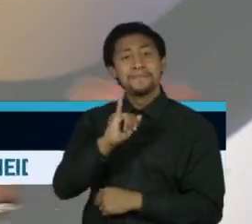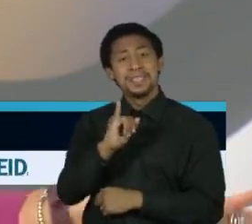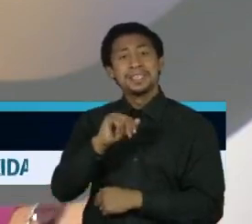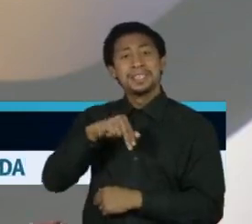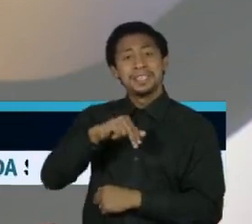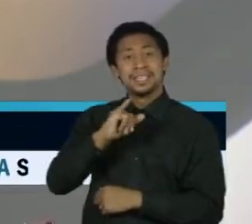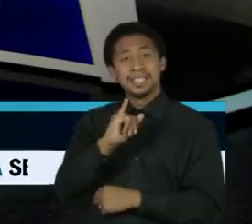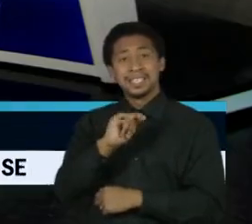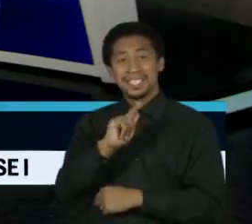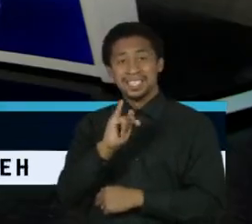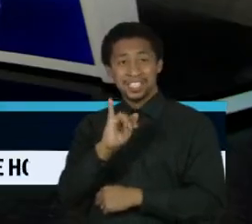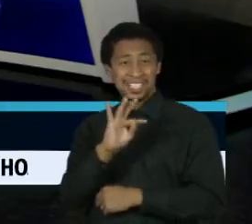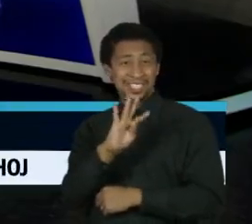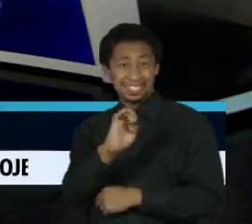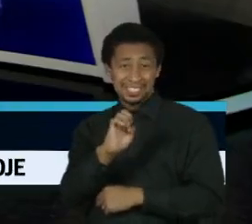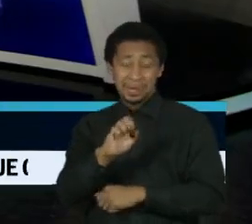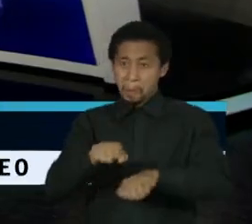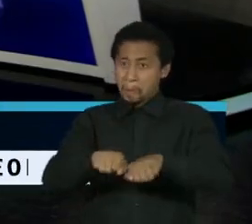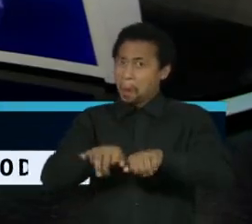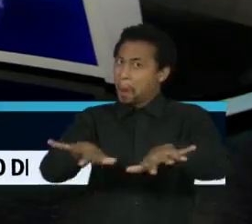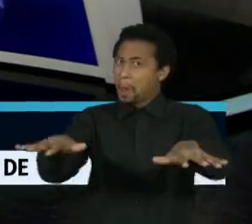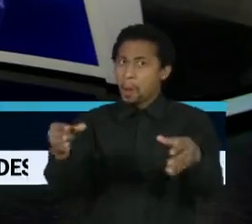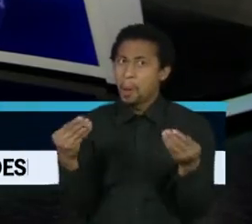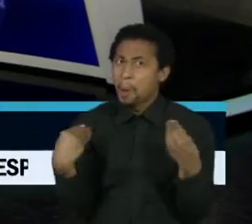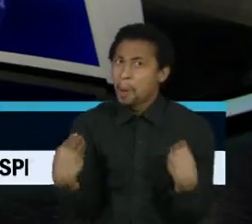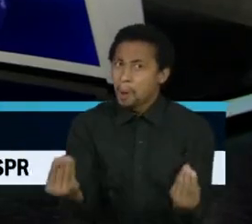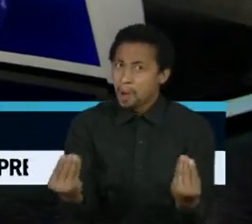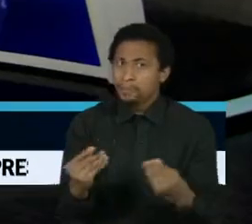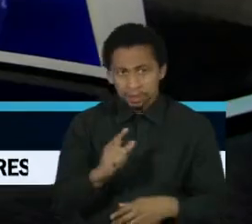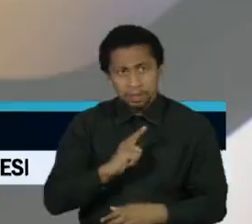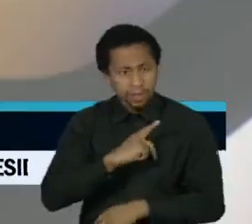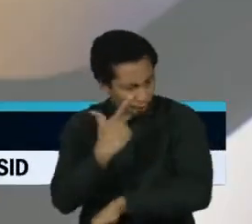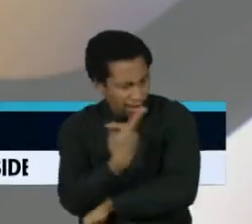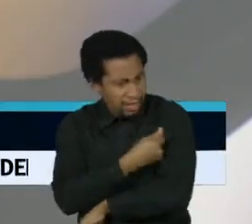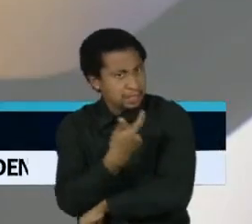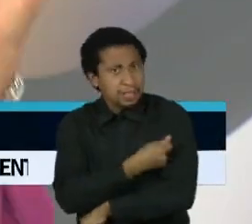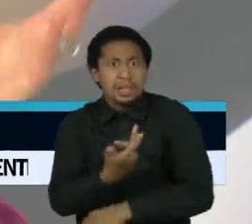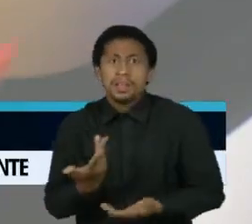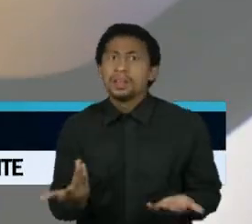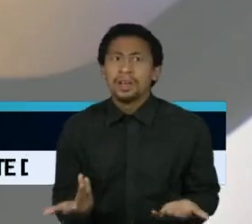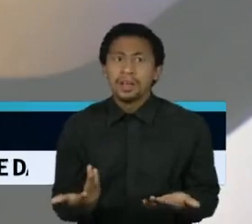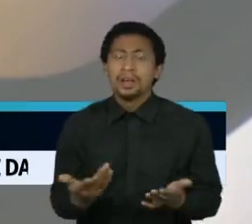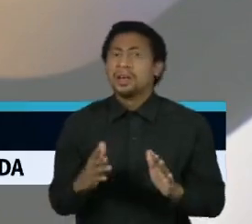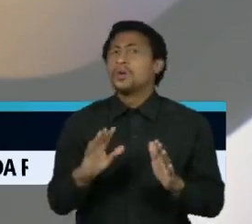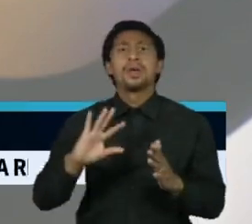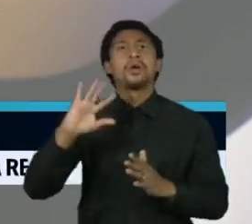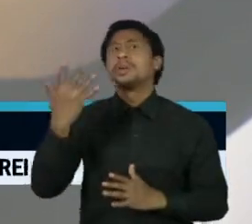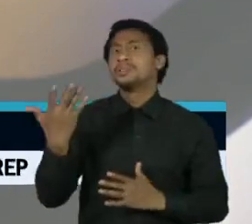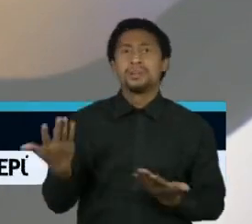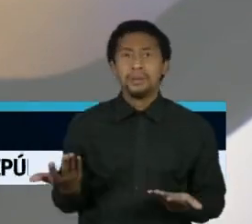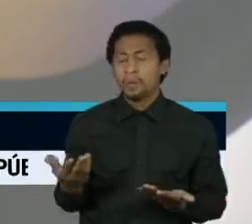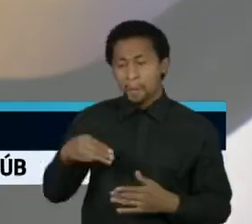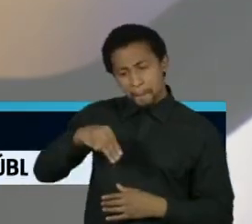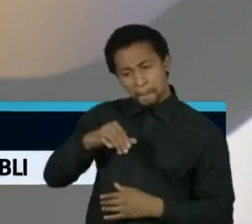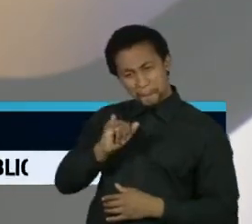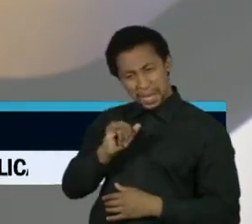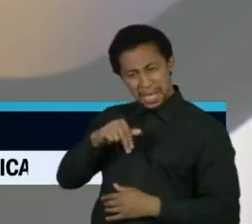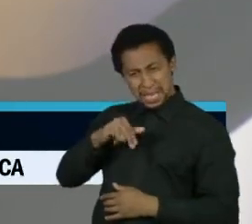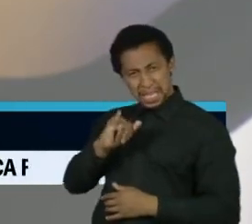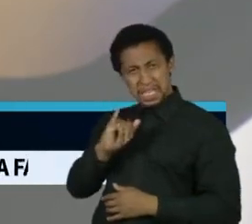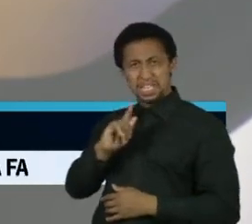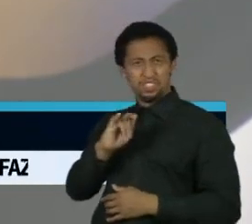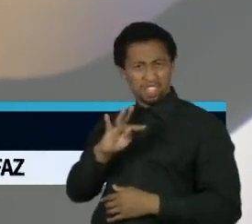grave e tem vacina então isso eu já não tava mais vendo não é que o pneumococcus se rebelou posso anemia